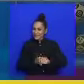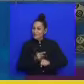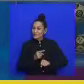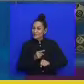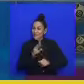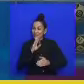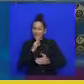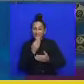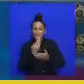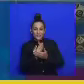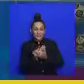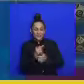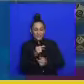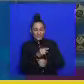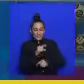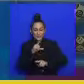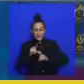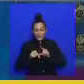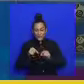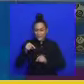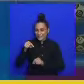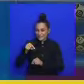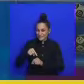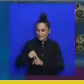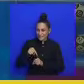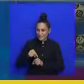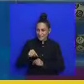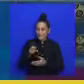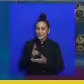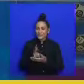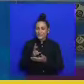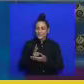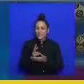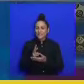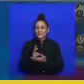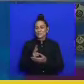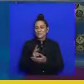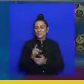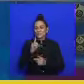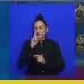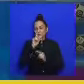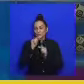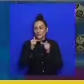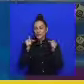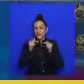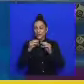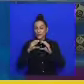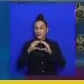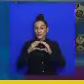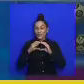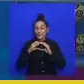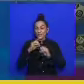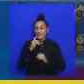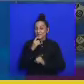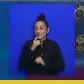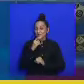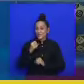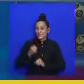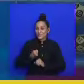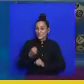agora, hein? Acredite daí que a gente sorteia daqui. Sétima e última bola do dia de sorte, bola vermelha número